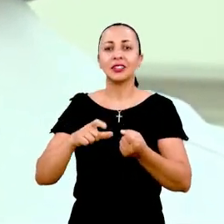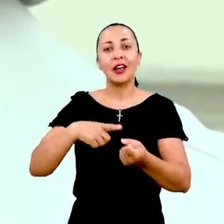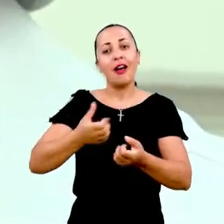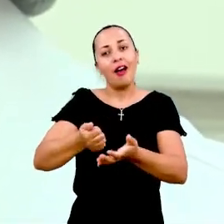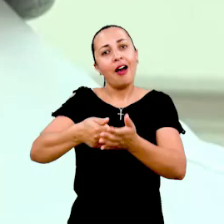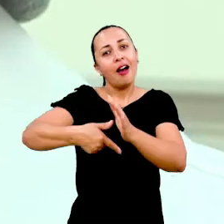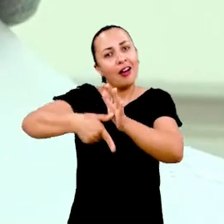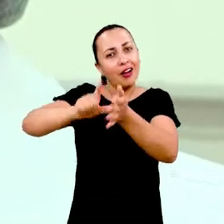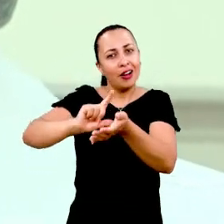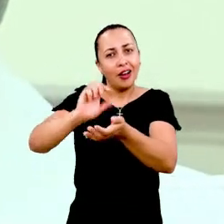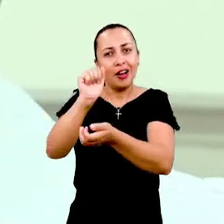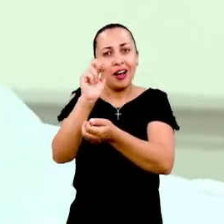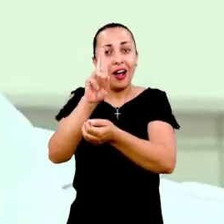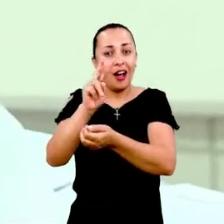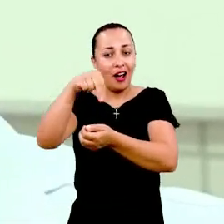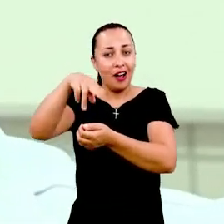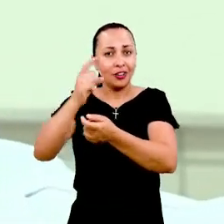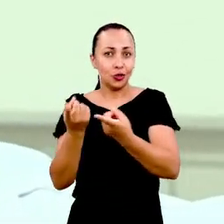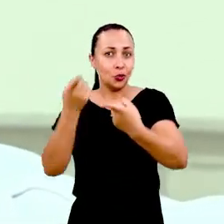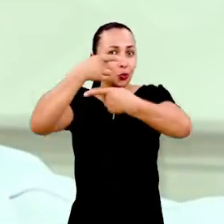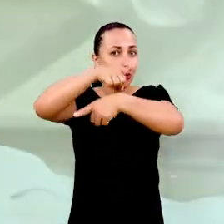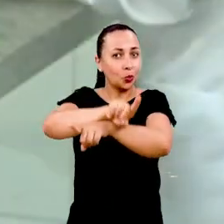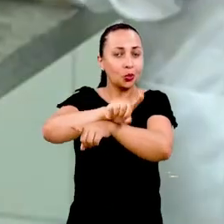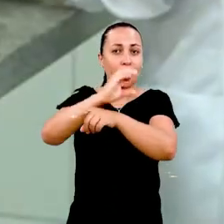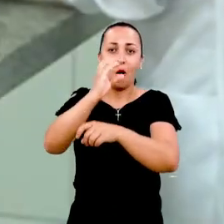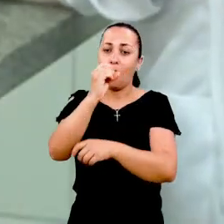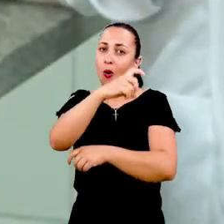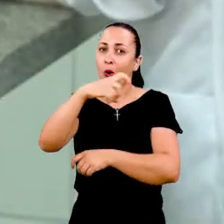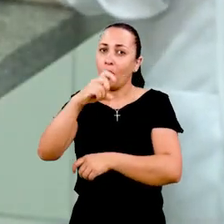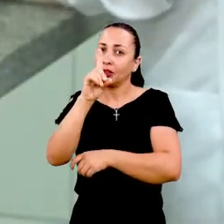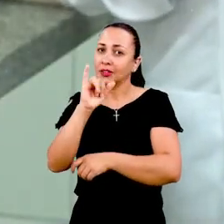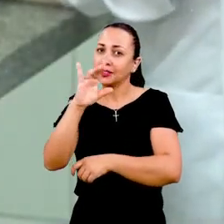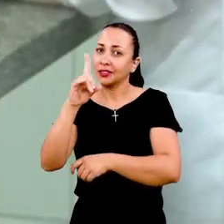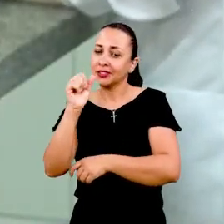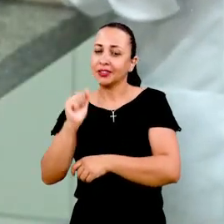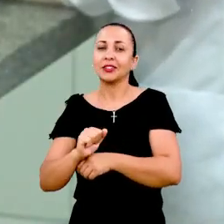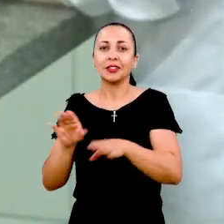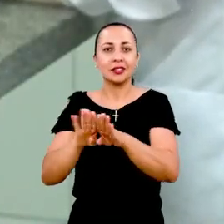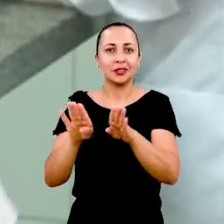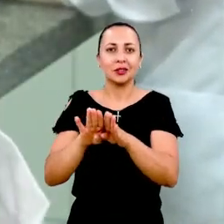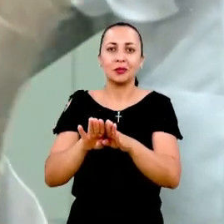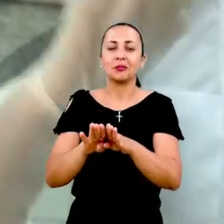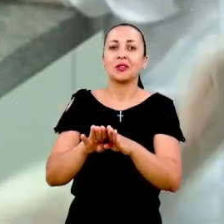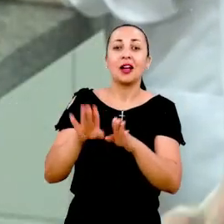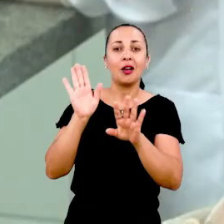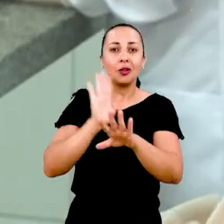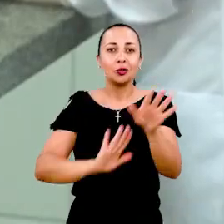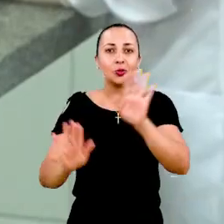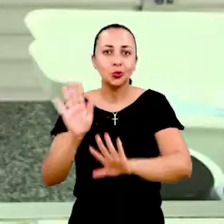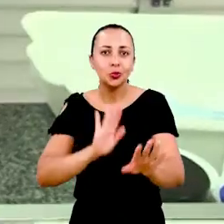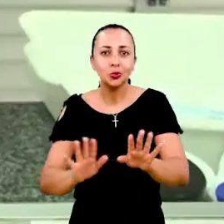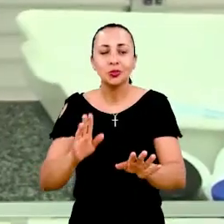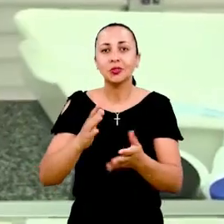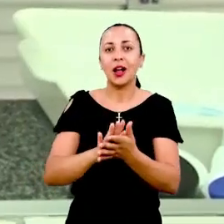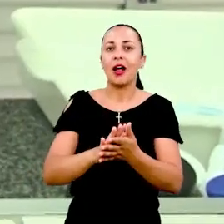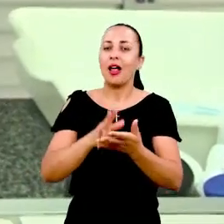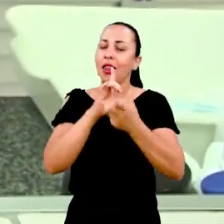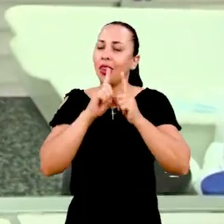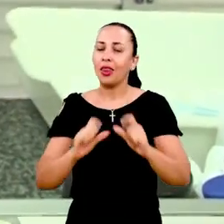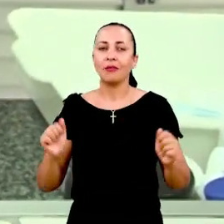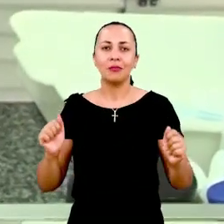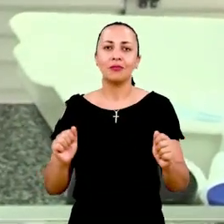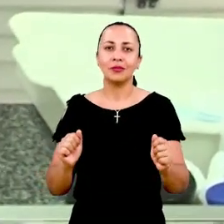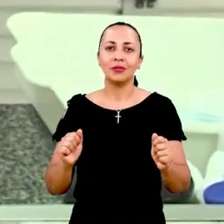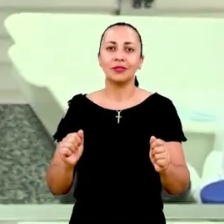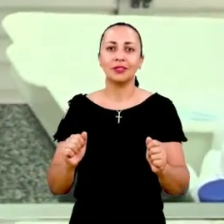ação antioxidante. No momento que eu tenho um ativo que ele, além de ser clareador, ele também age sendo antioxidante, eu tenho realmente